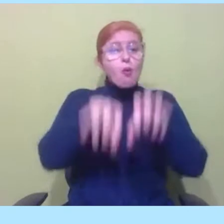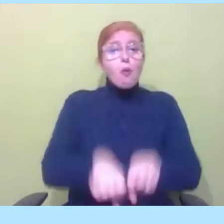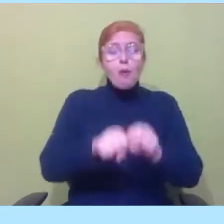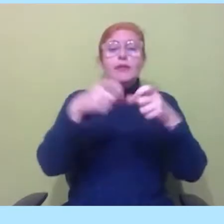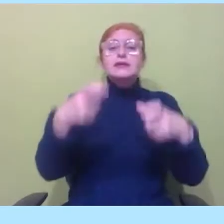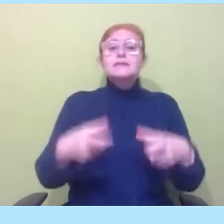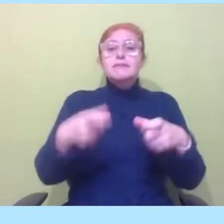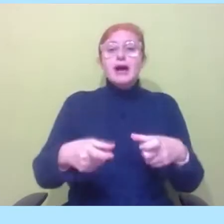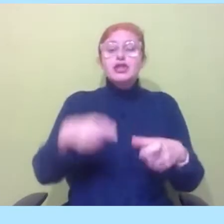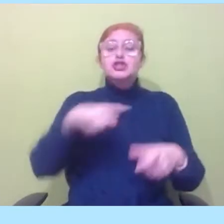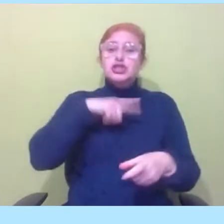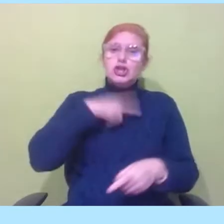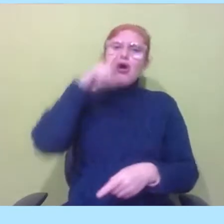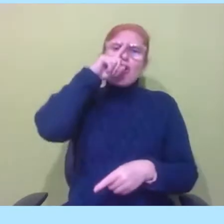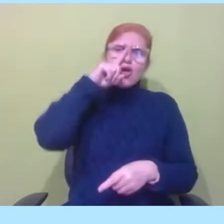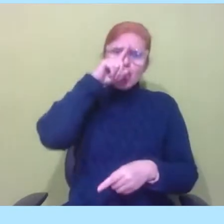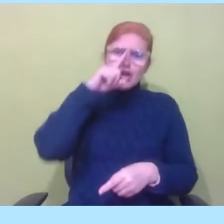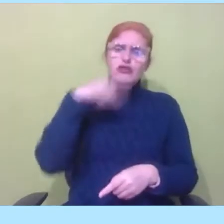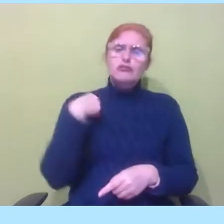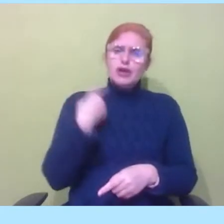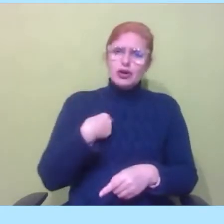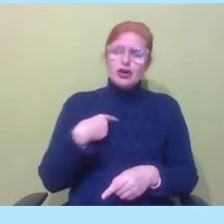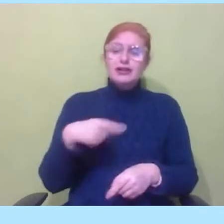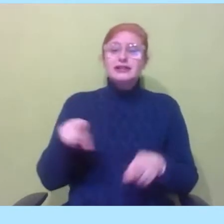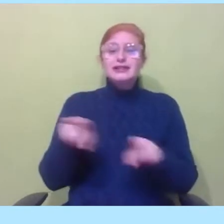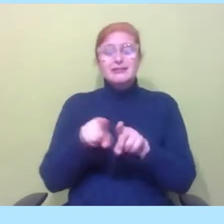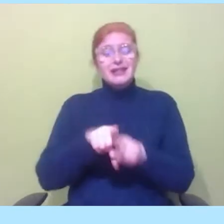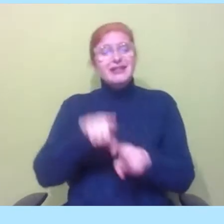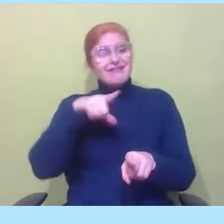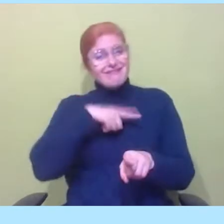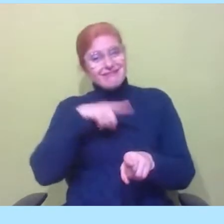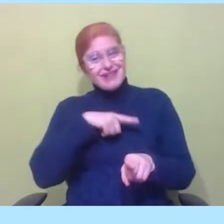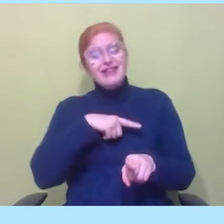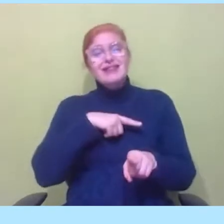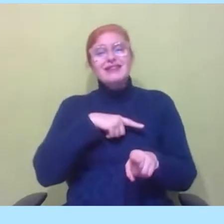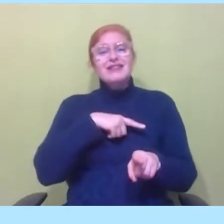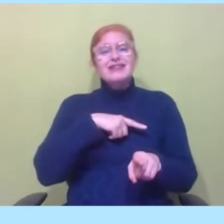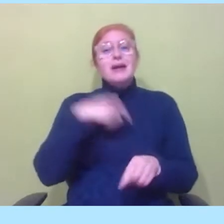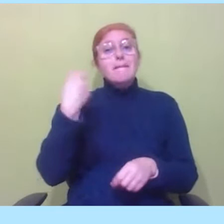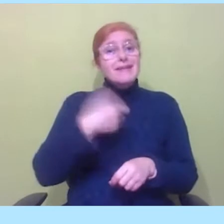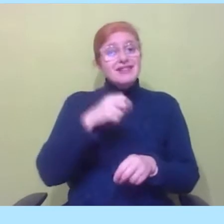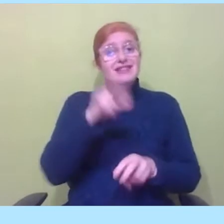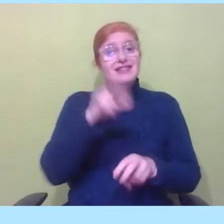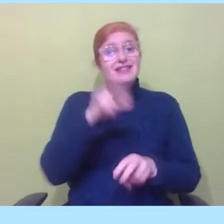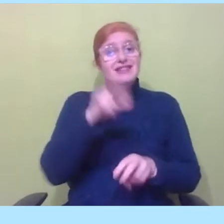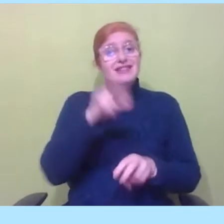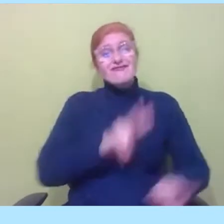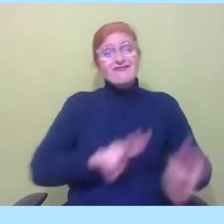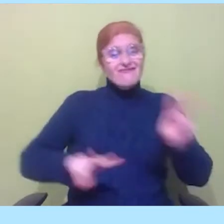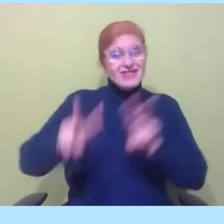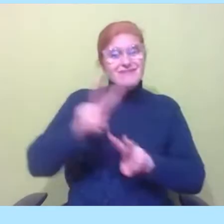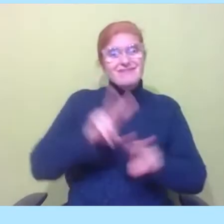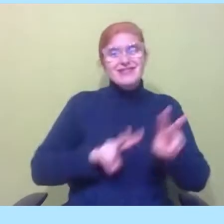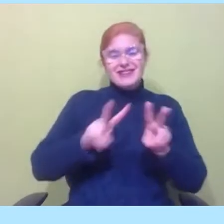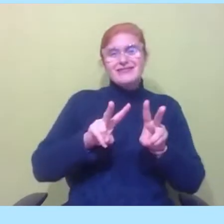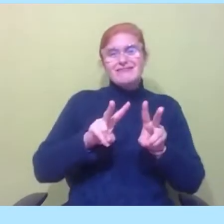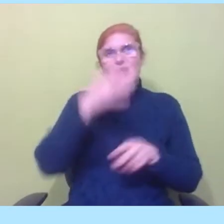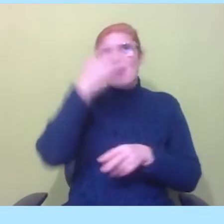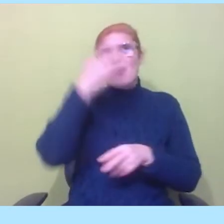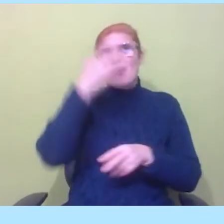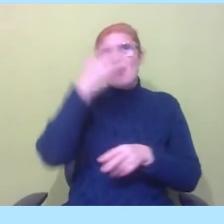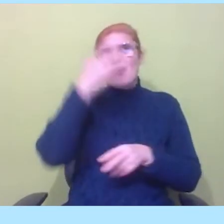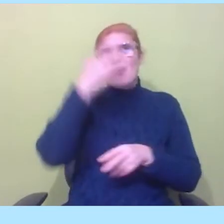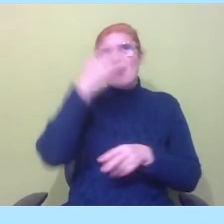gente e, ao mesmo tempo, ter essa questão da visibilidade? Acho que essa é uma grande questão, não existe uma resposta única